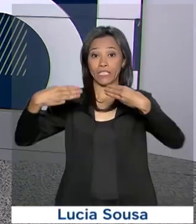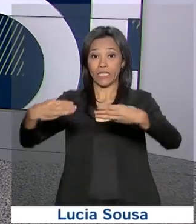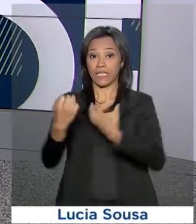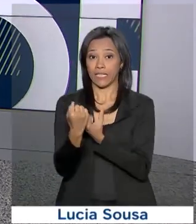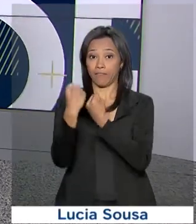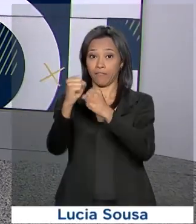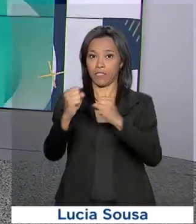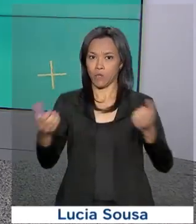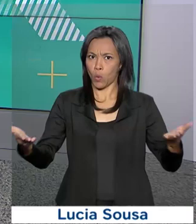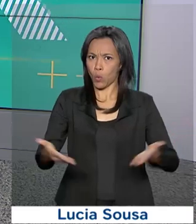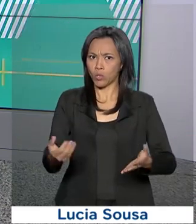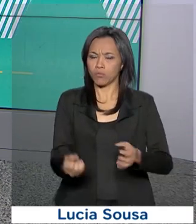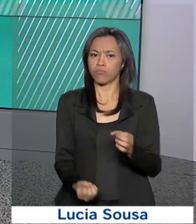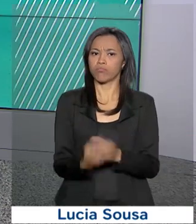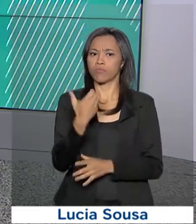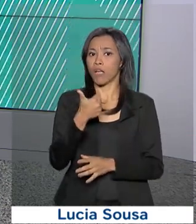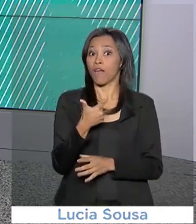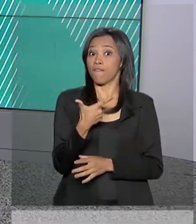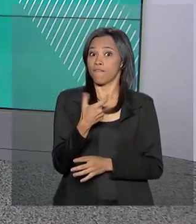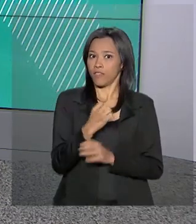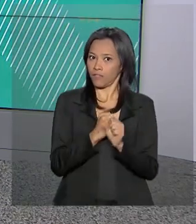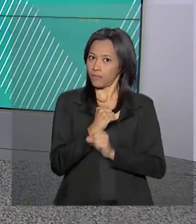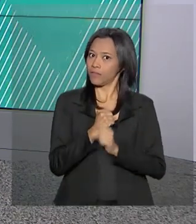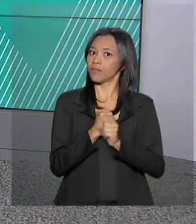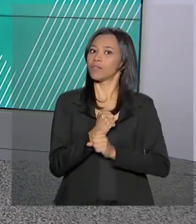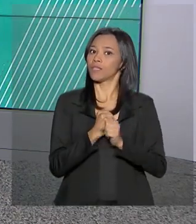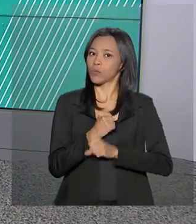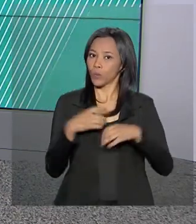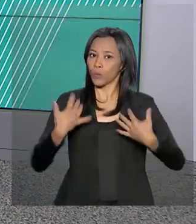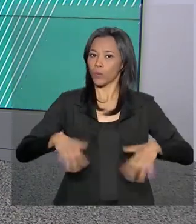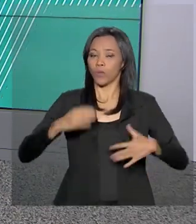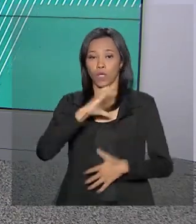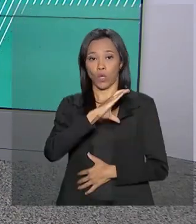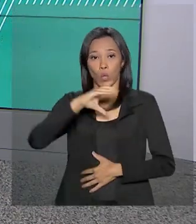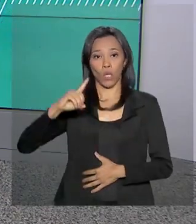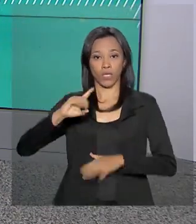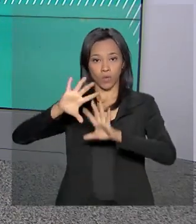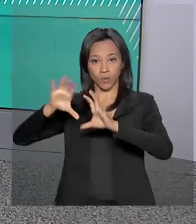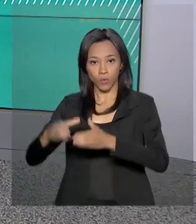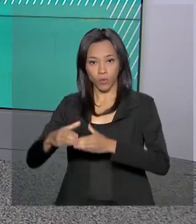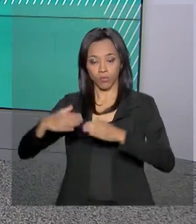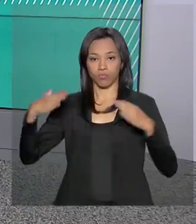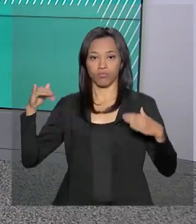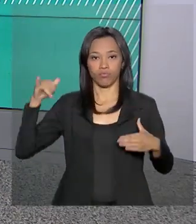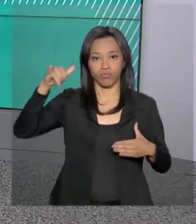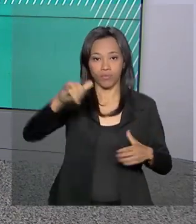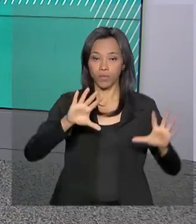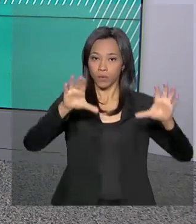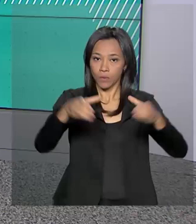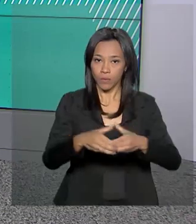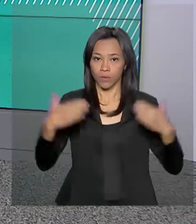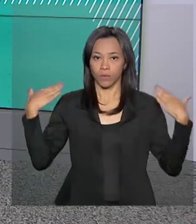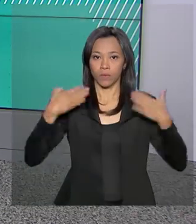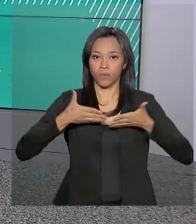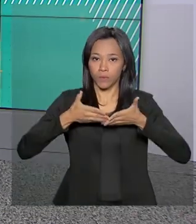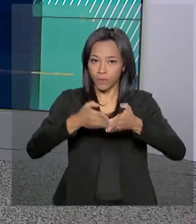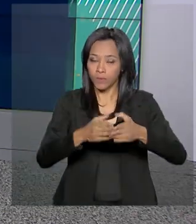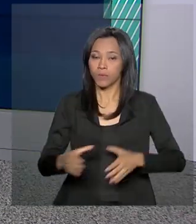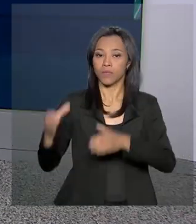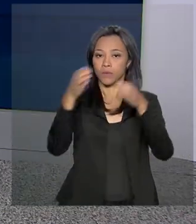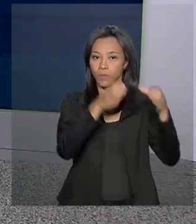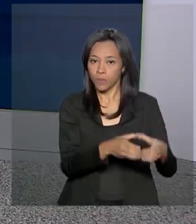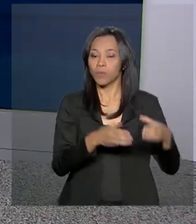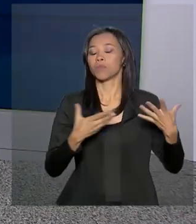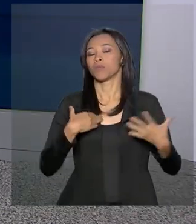hoje 20 anos além de coordenar o trabalho integrado das forças armadas a pasta também atua na cooperação com os demais